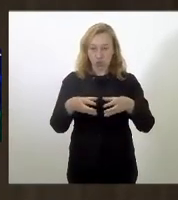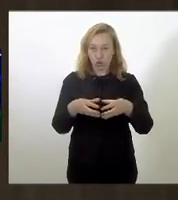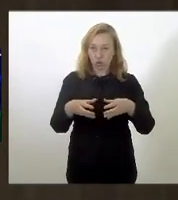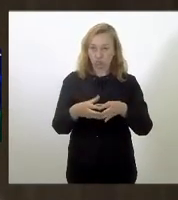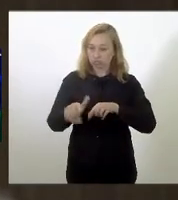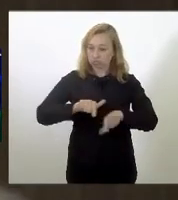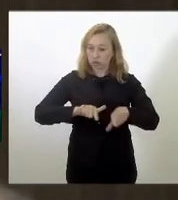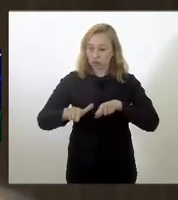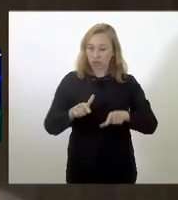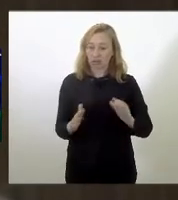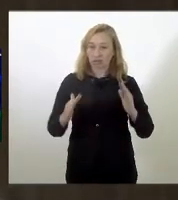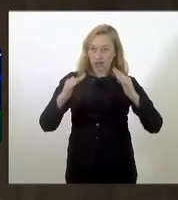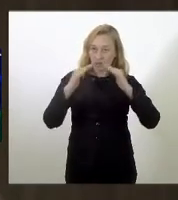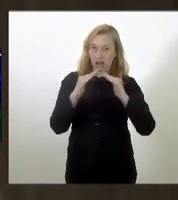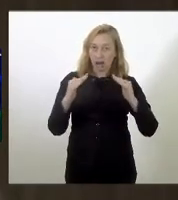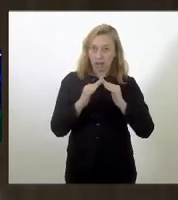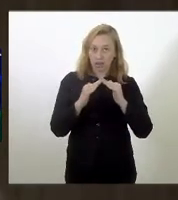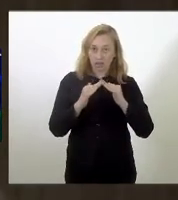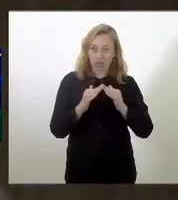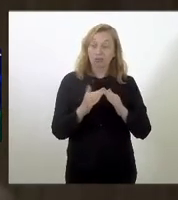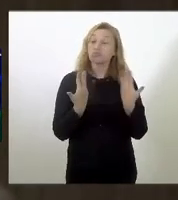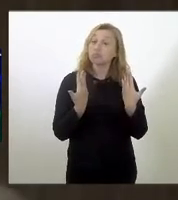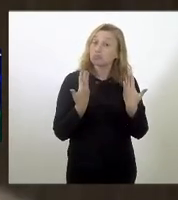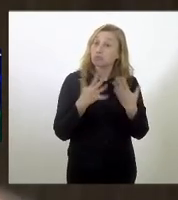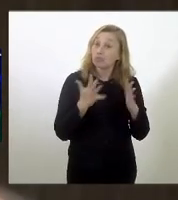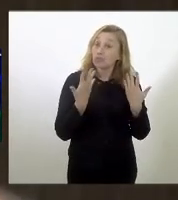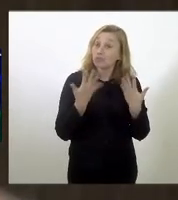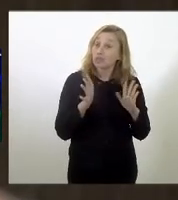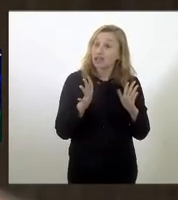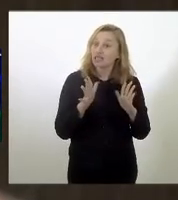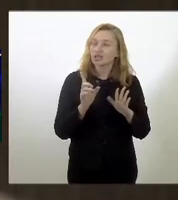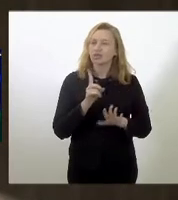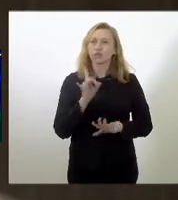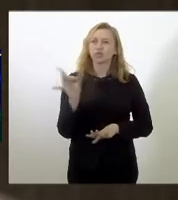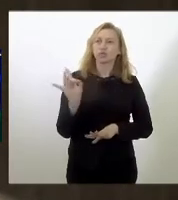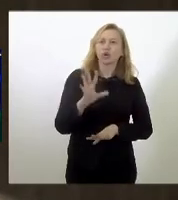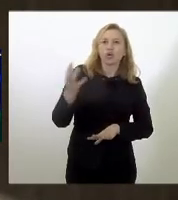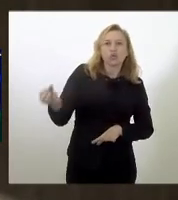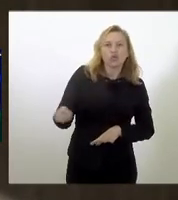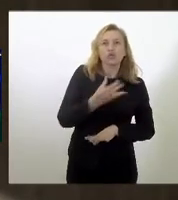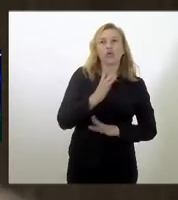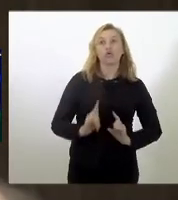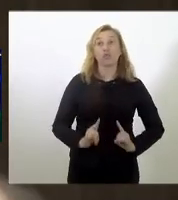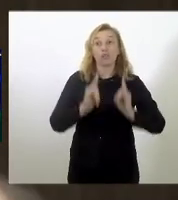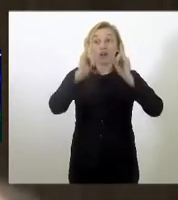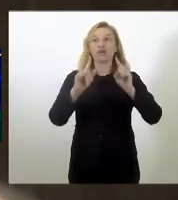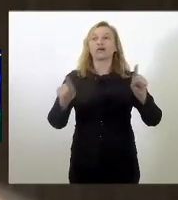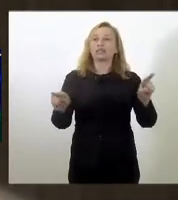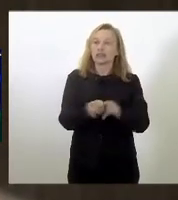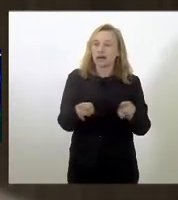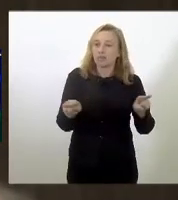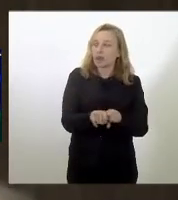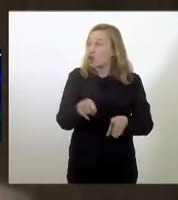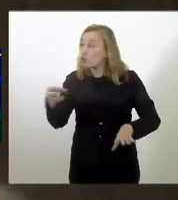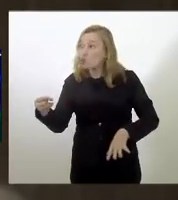dessa casa, que nos brindaram não só com esse novo prédio, mas, sobretudo,